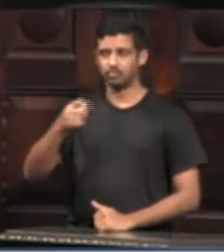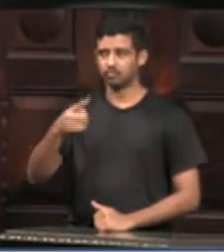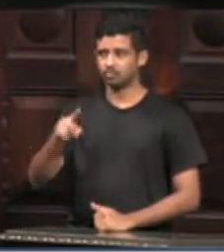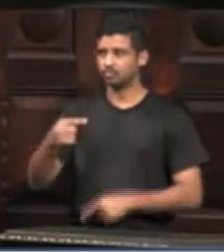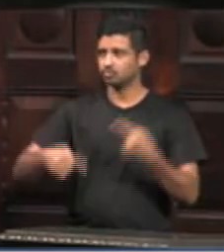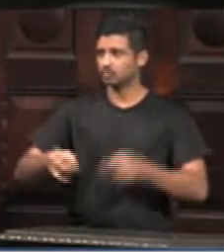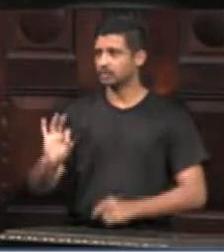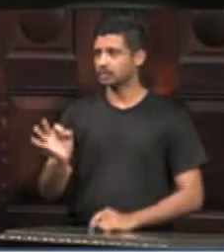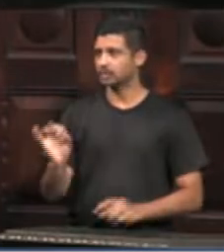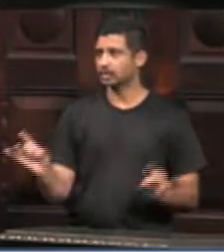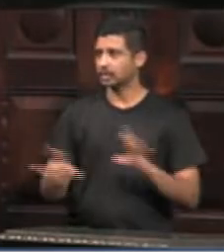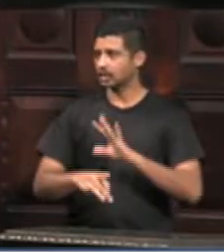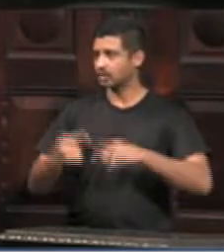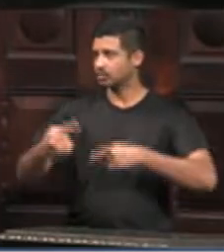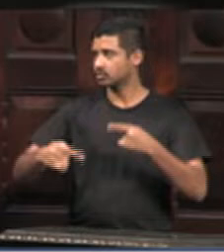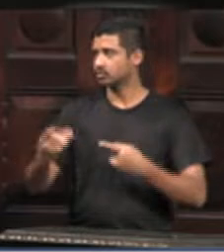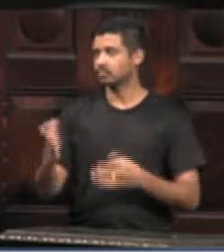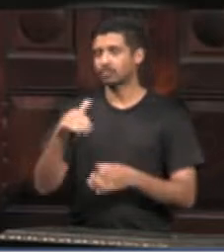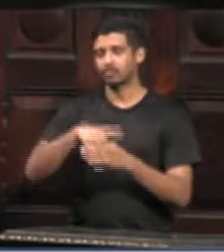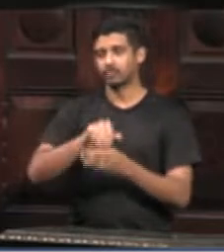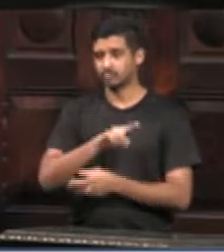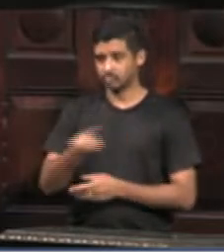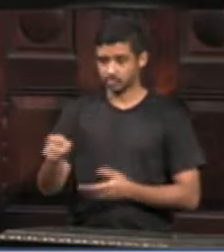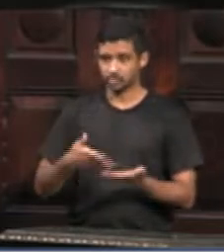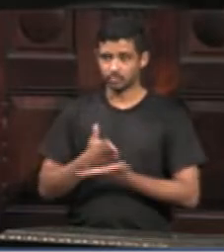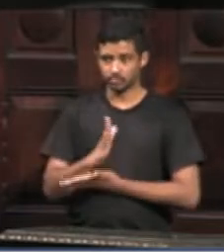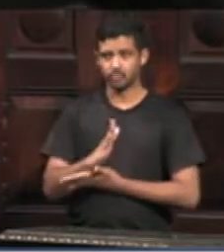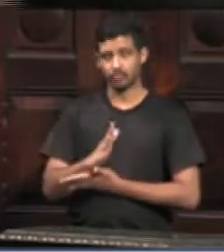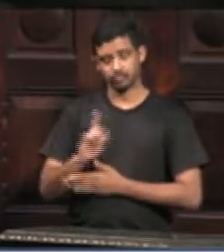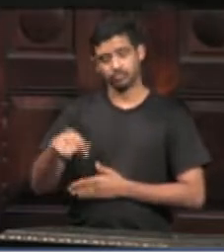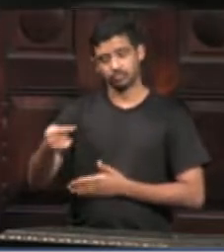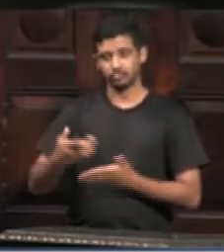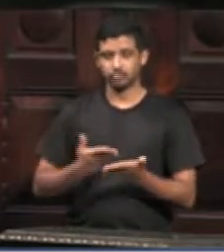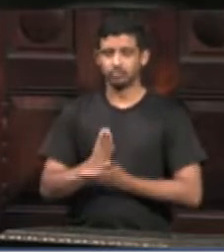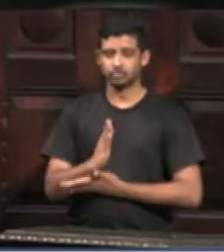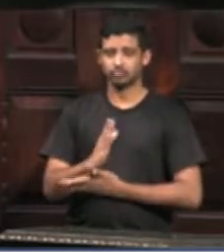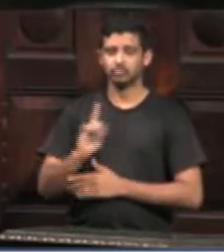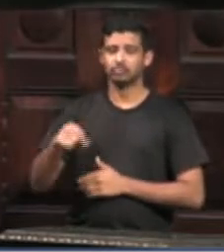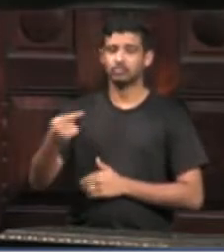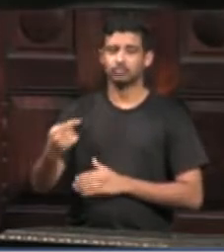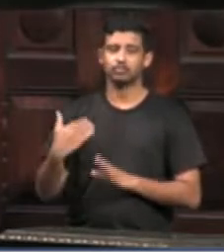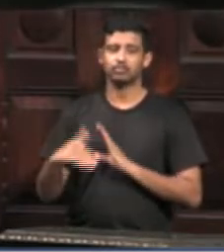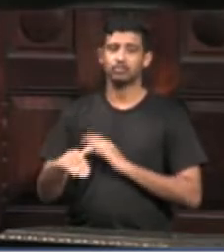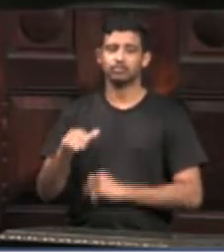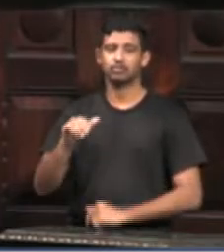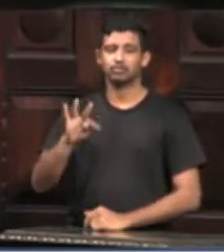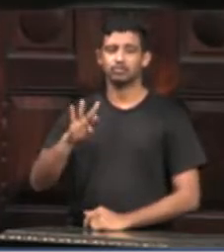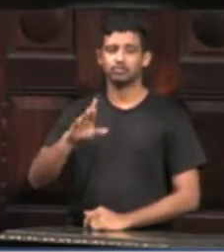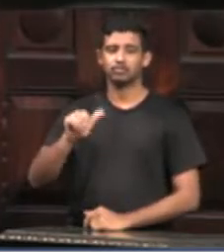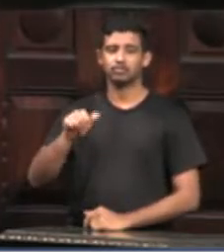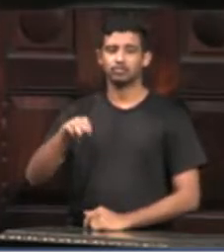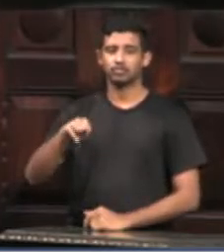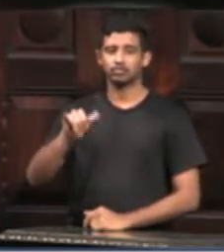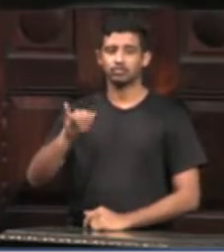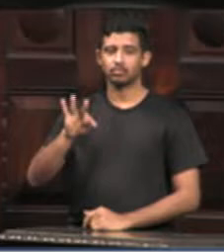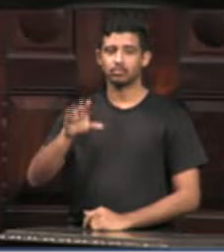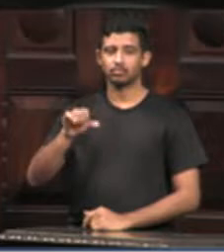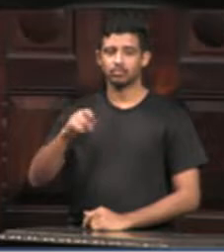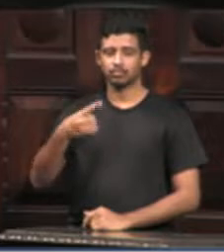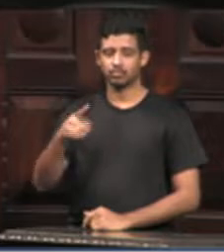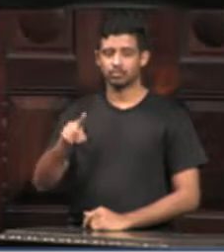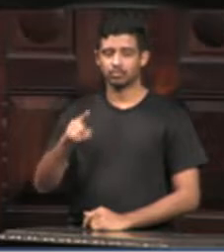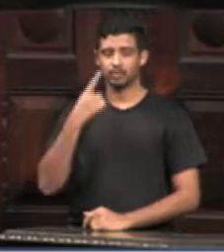discutir, encerra a discussão em votação. Os senhores que aprovam, como estão aprovado, vai à publicação. Indicação